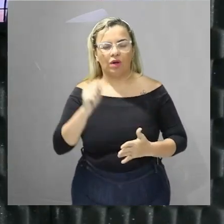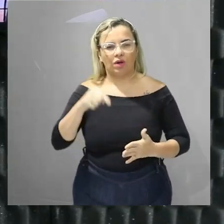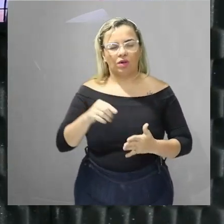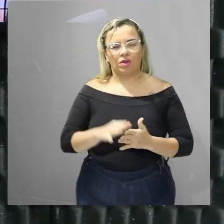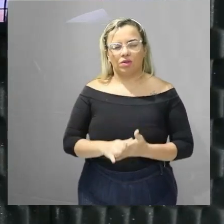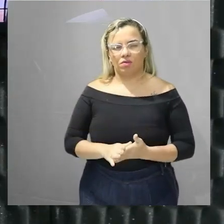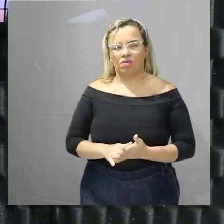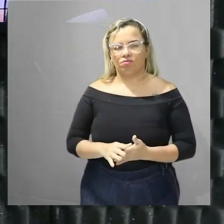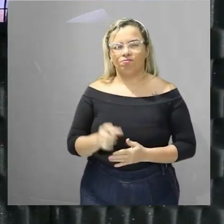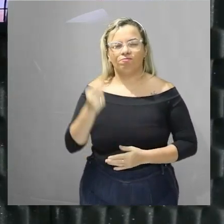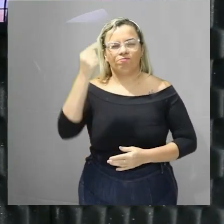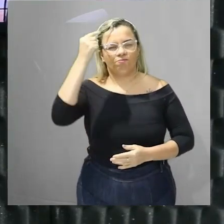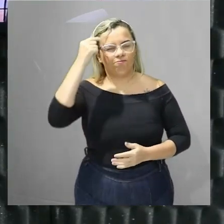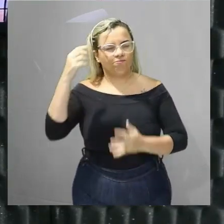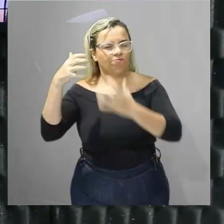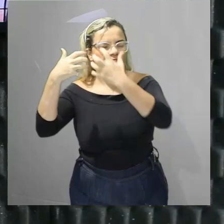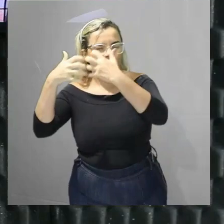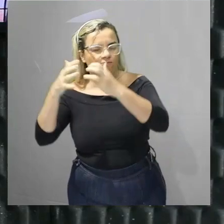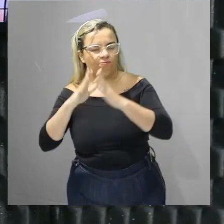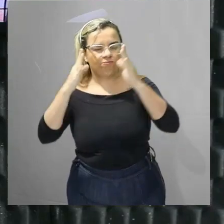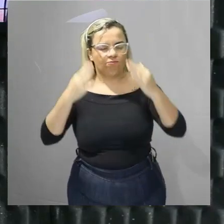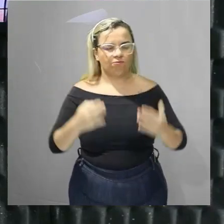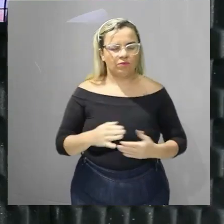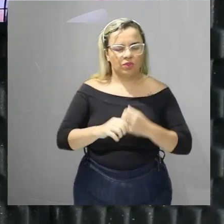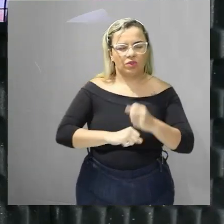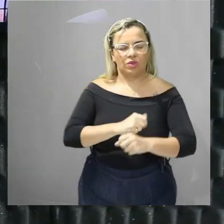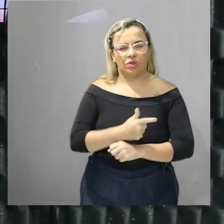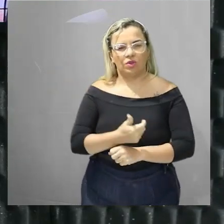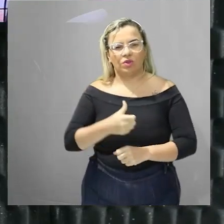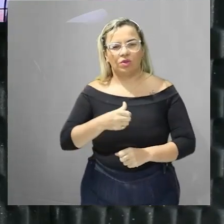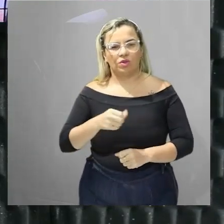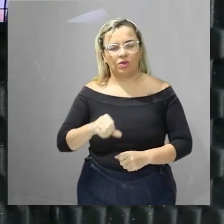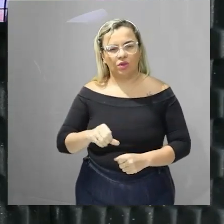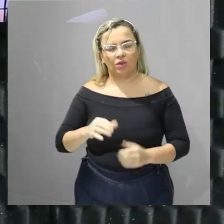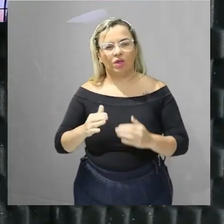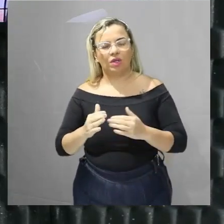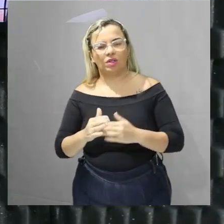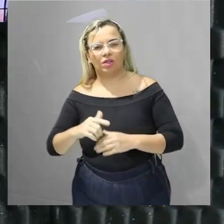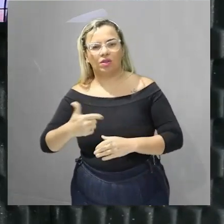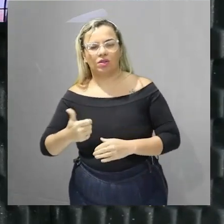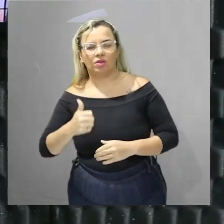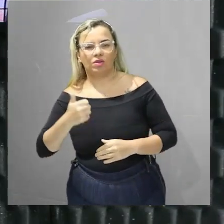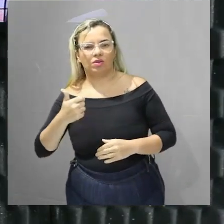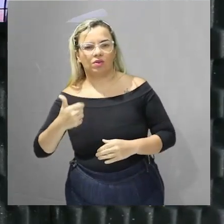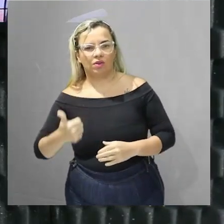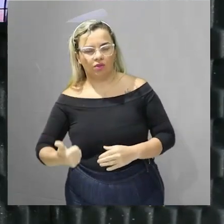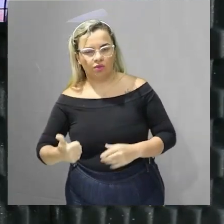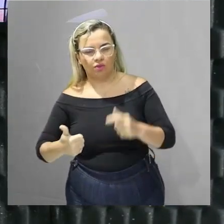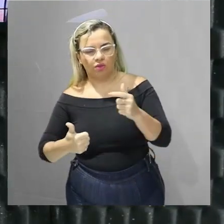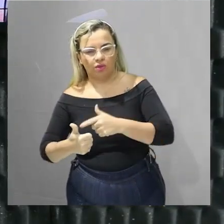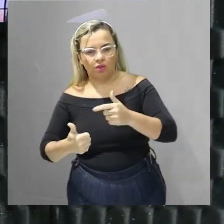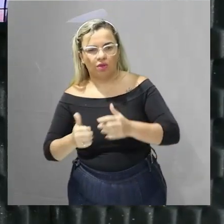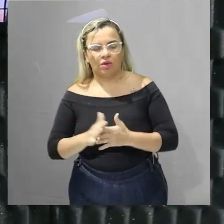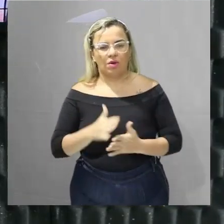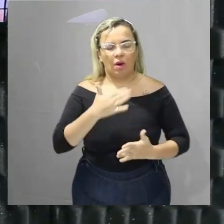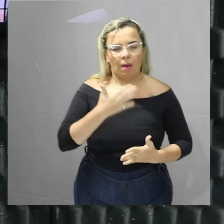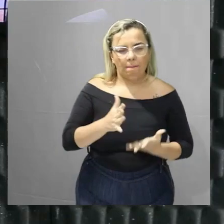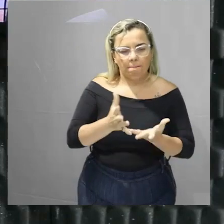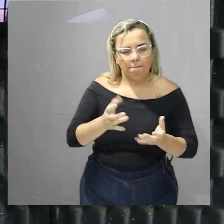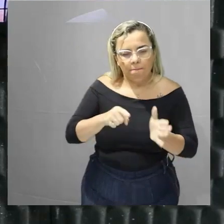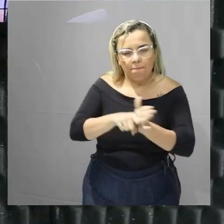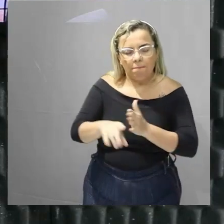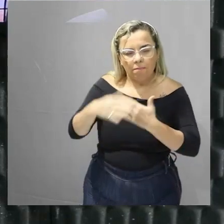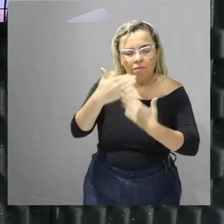for analisar as provas de 2019, 2020, 2021, o Enem cobrou muita questão atual, tá certo? E nós vamos ter um